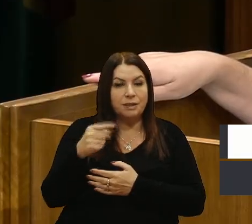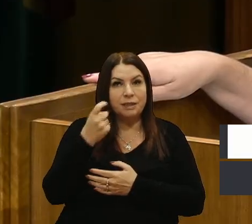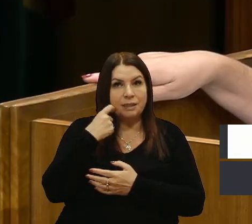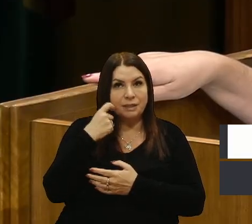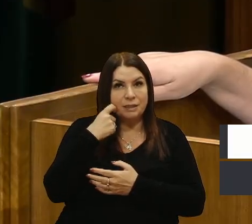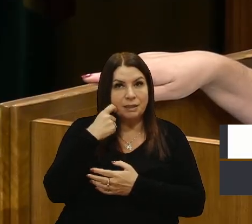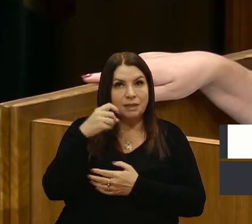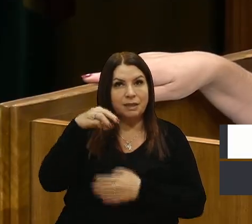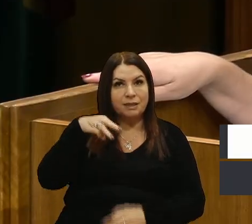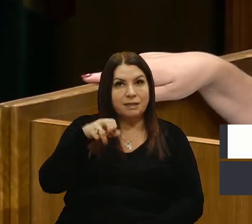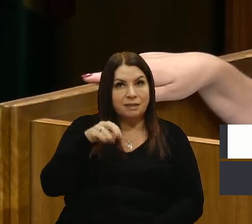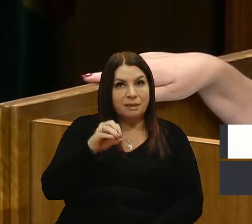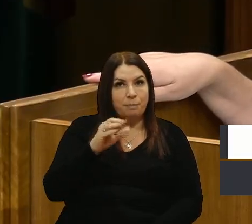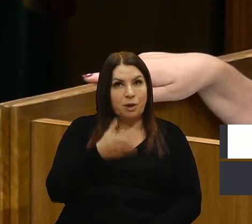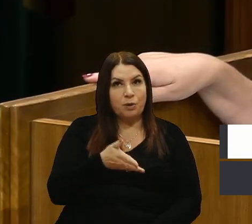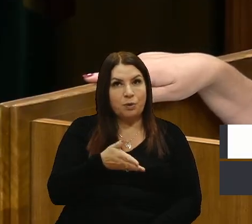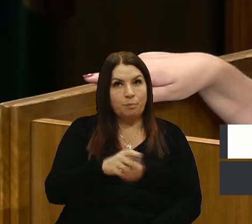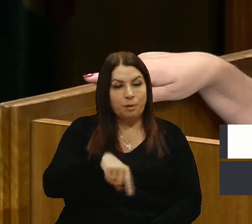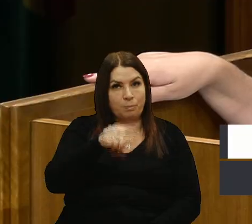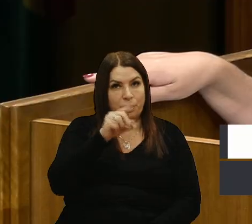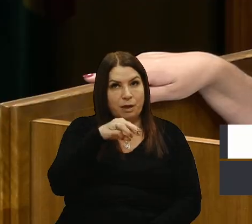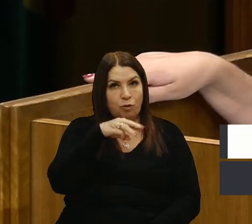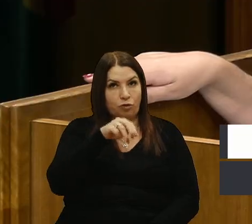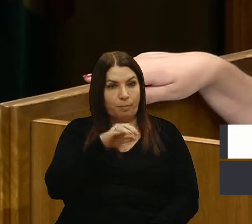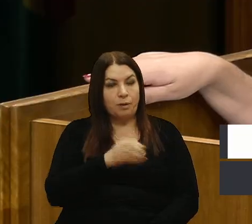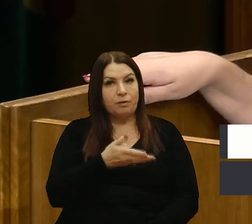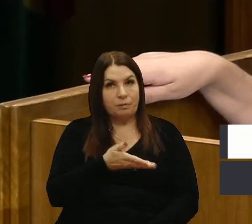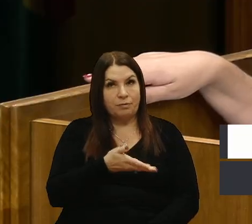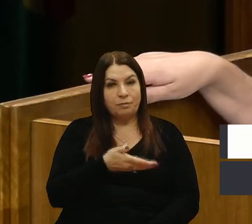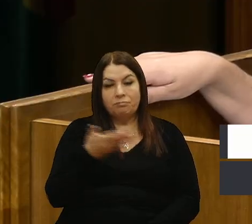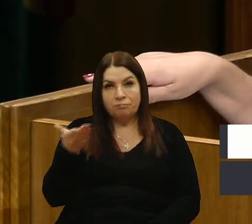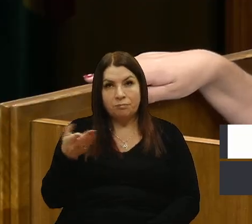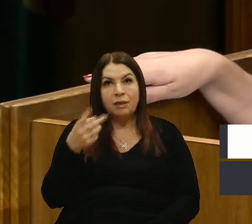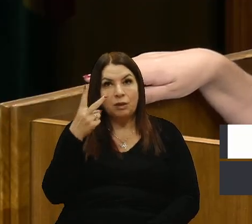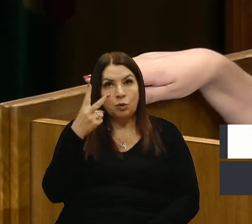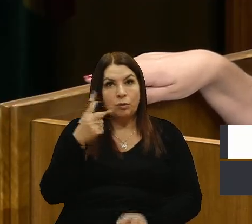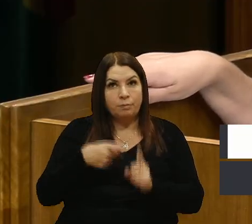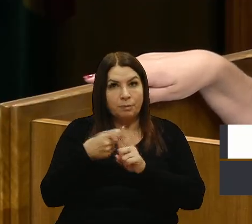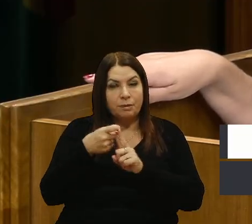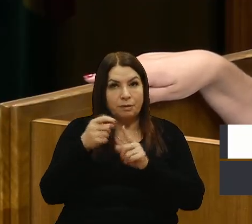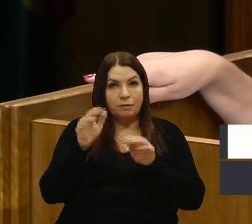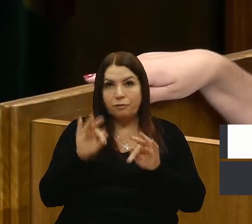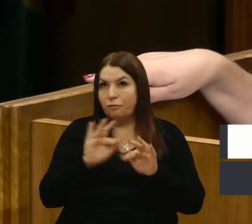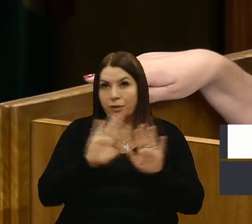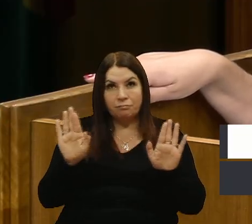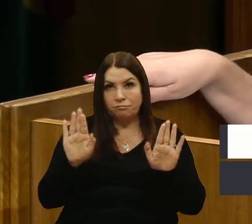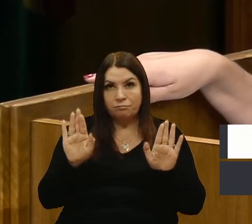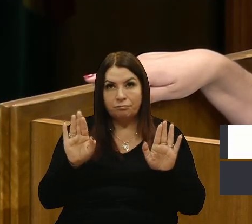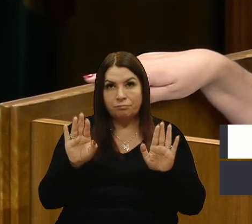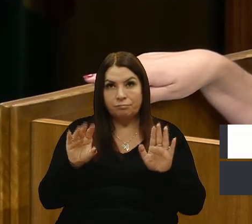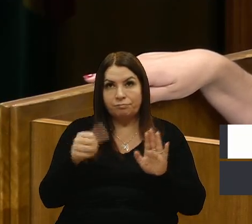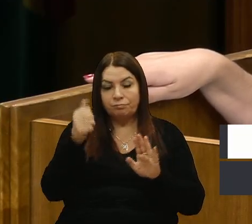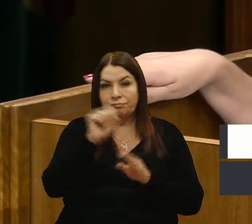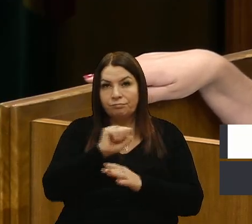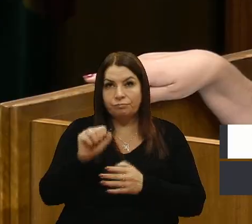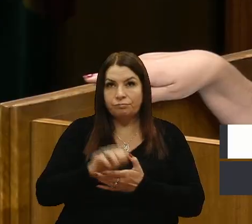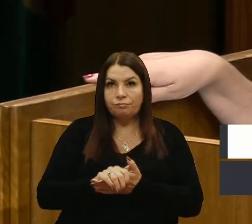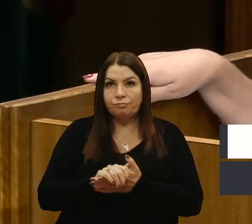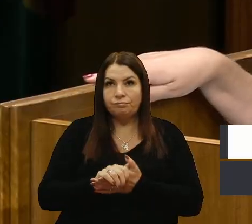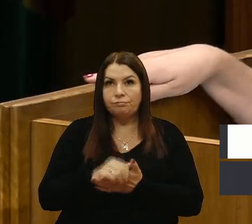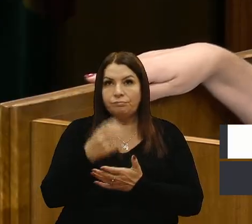sexta-feira é maio já. Sexta-feira é 1º de maio. E, né, daqui 2 meses já findou o primeiro semestre